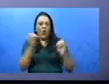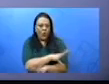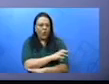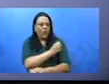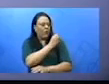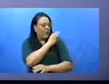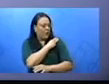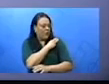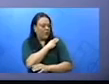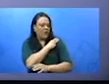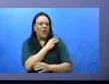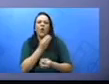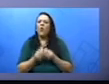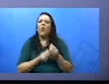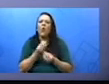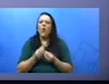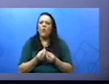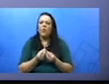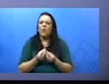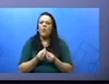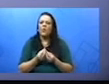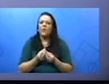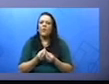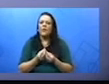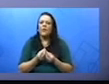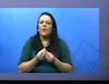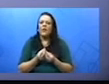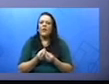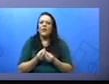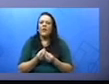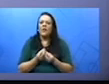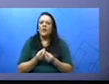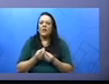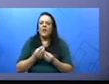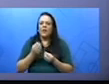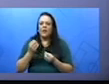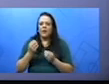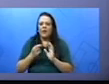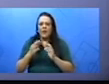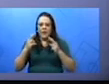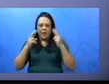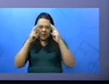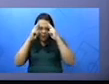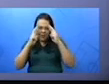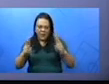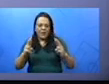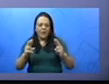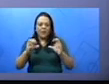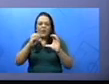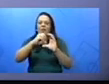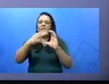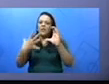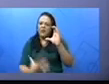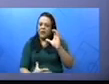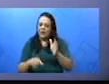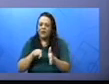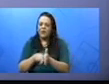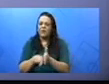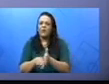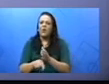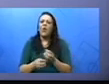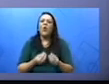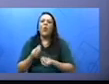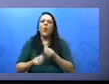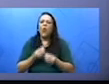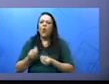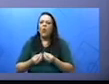estar, considerando-se a classificação utilizada na pesquisa? Então, lá fala. Qual